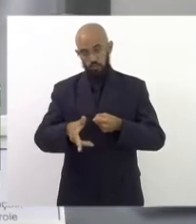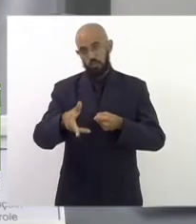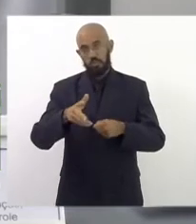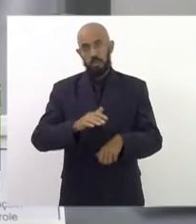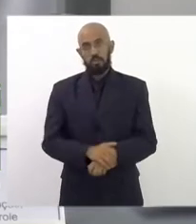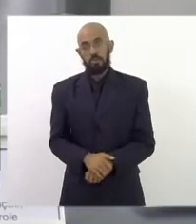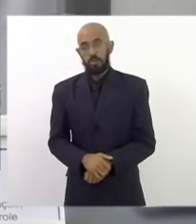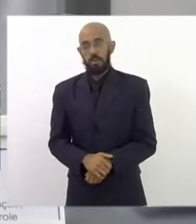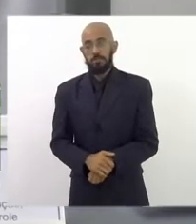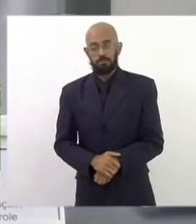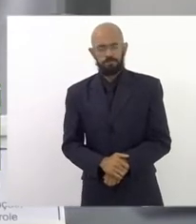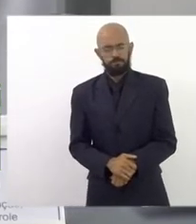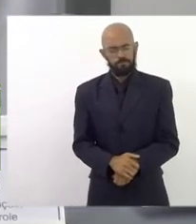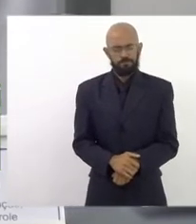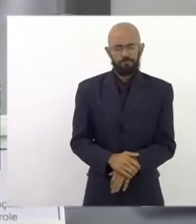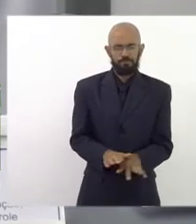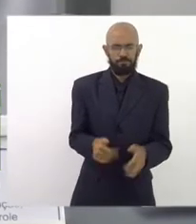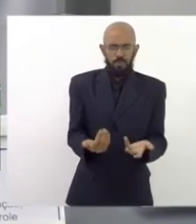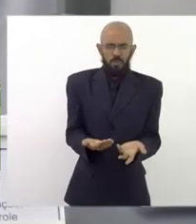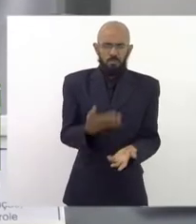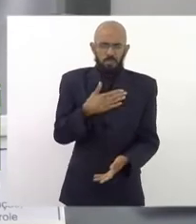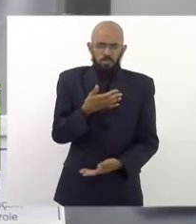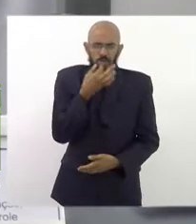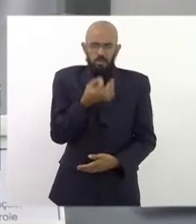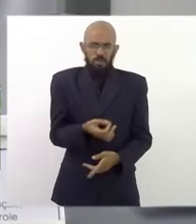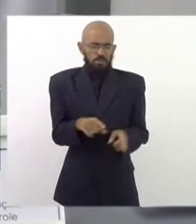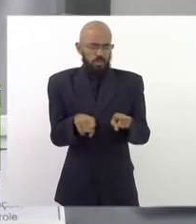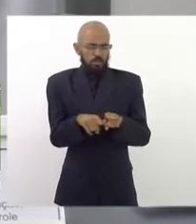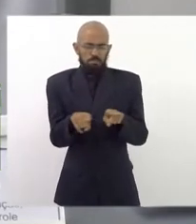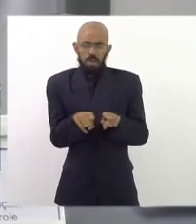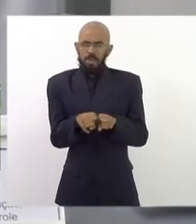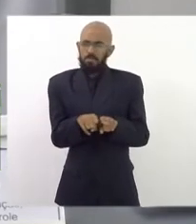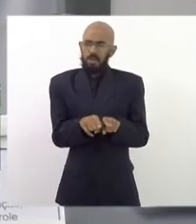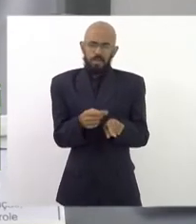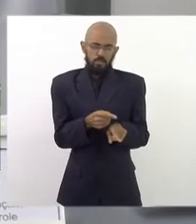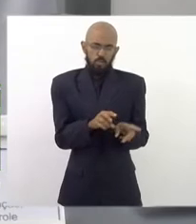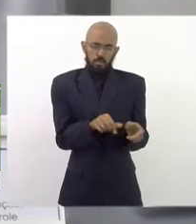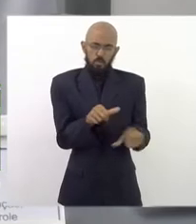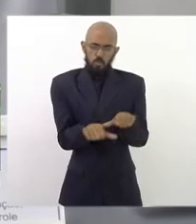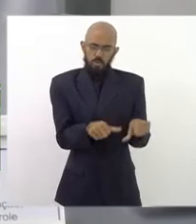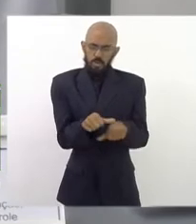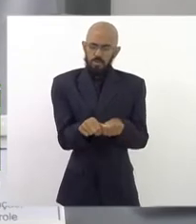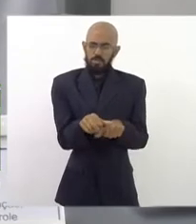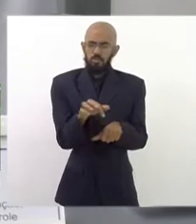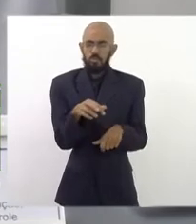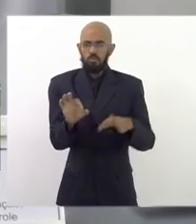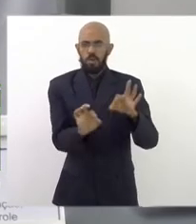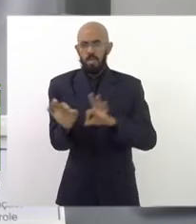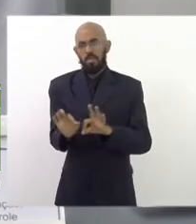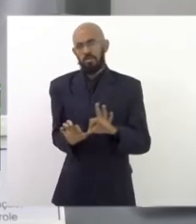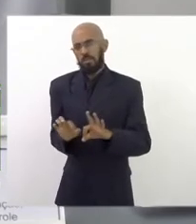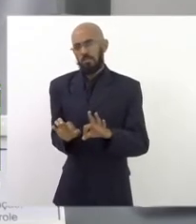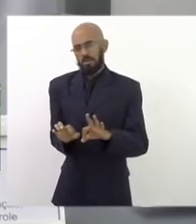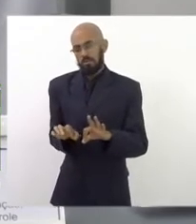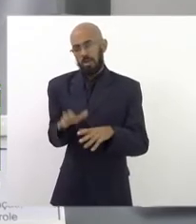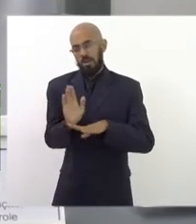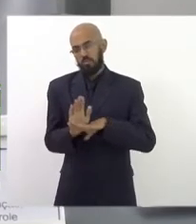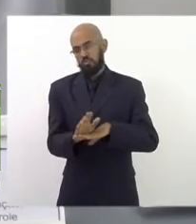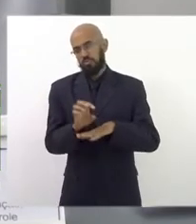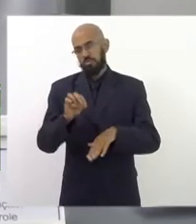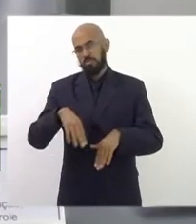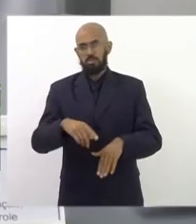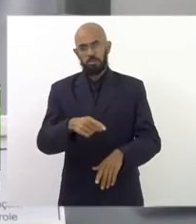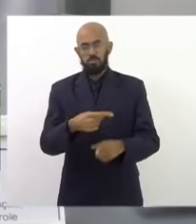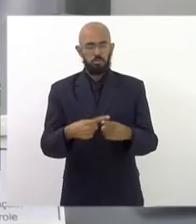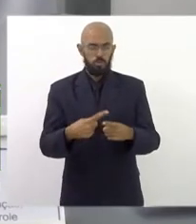Volto a dizer. E acho que a sua ida para o planejamento, né, ela, evidentemente, ajuda, porque o senhor